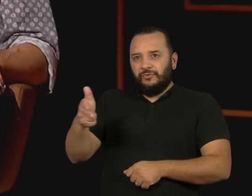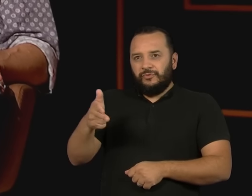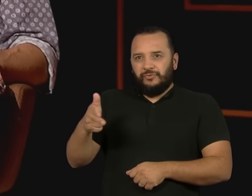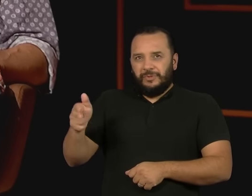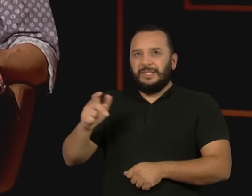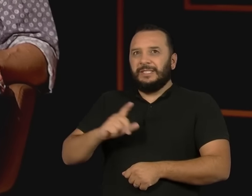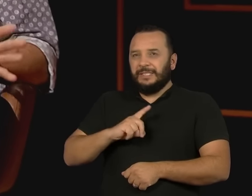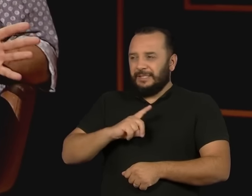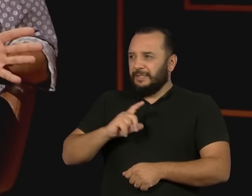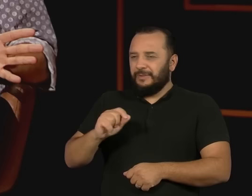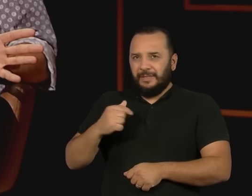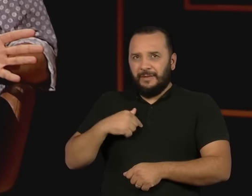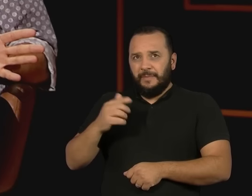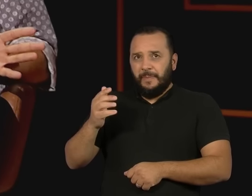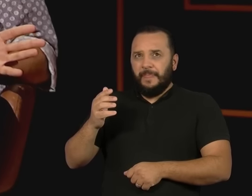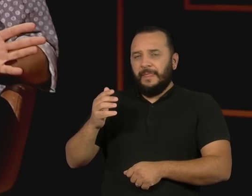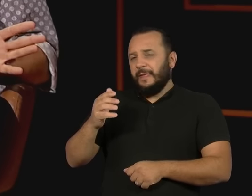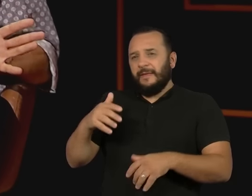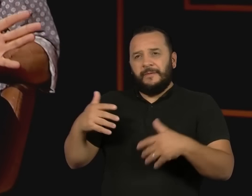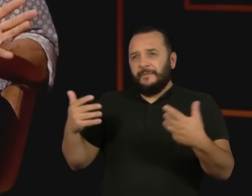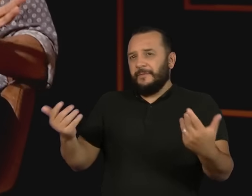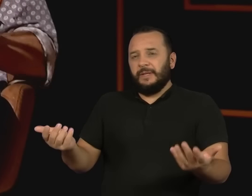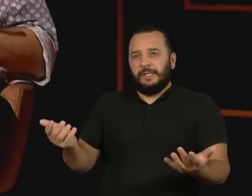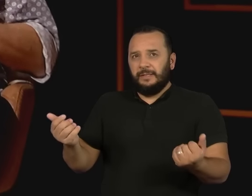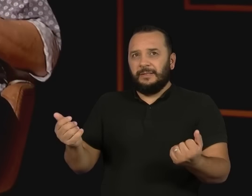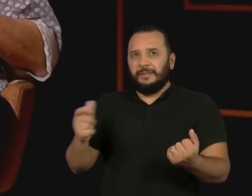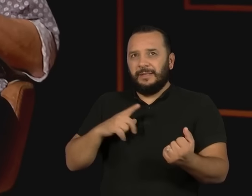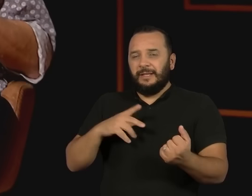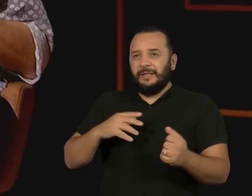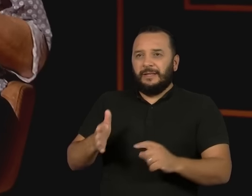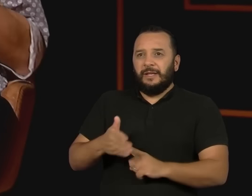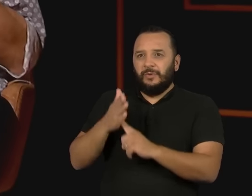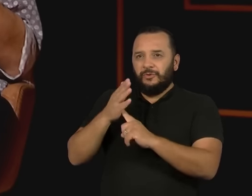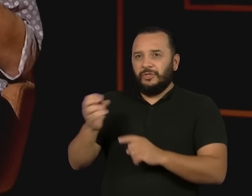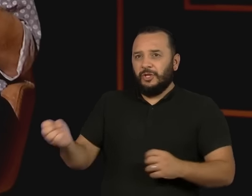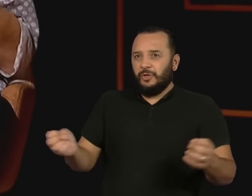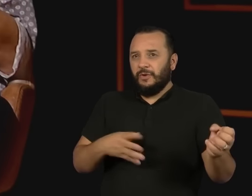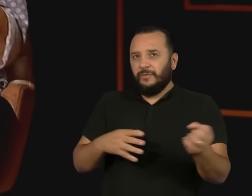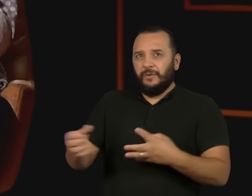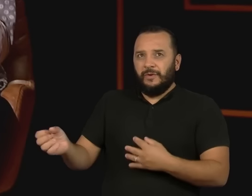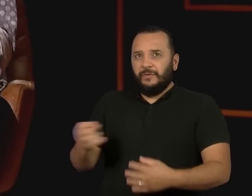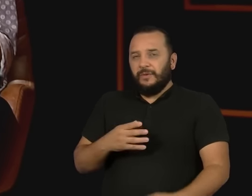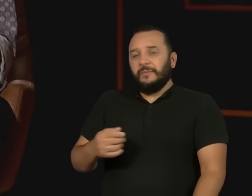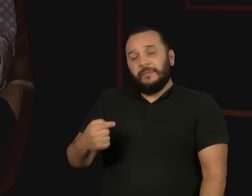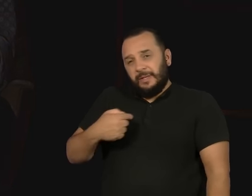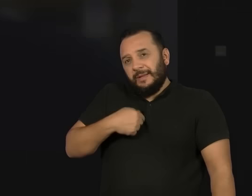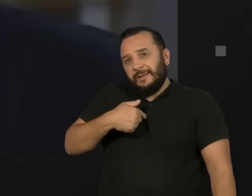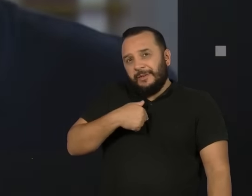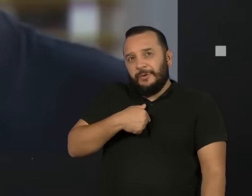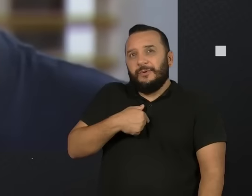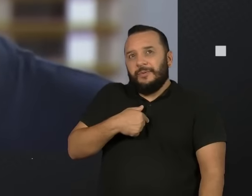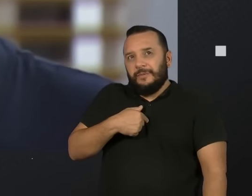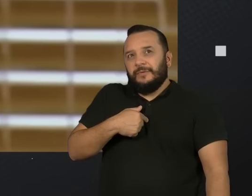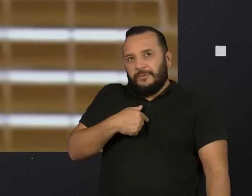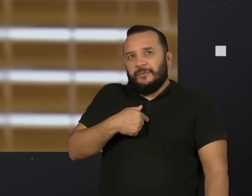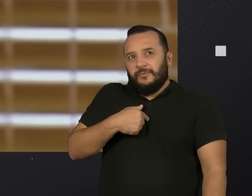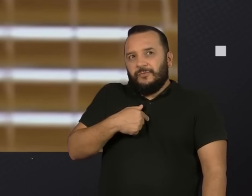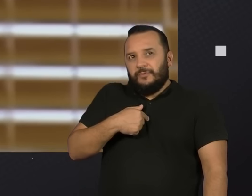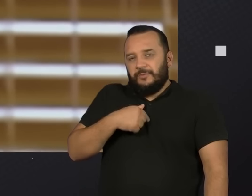tinha mais um também. Enfim, são inovações para me botar comigo mesmo,